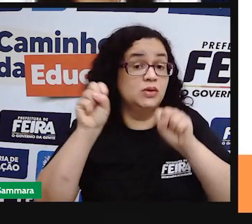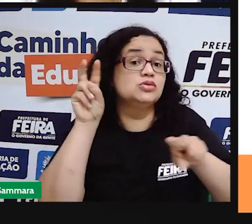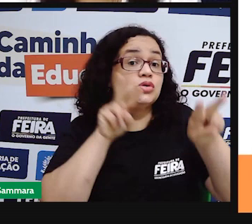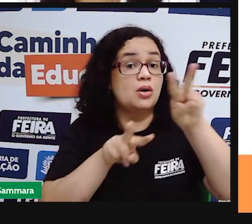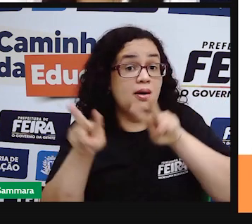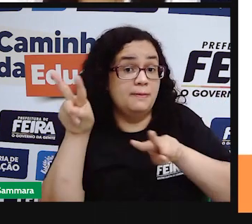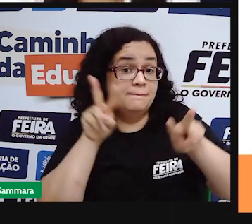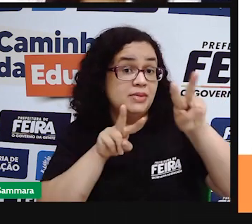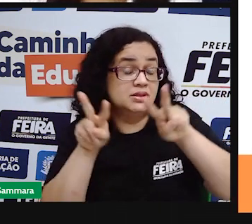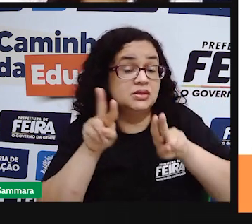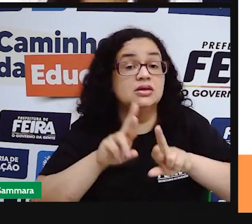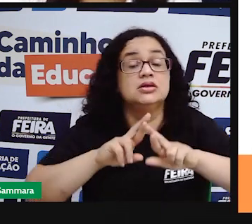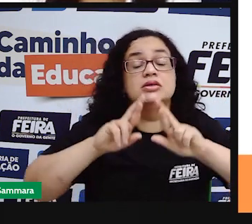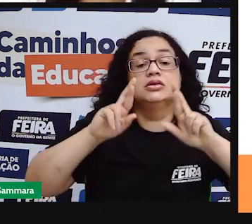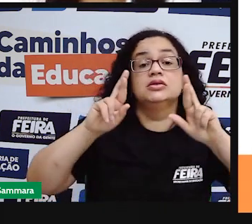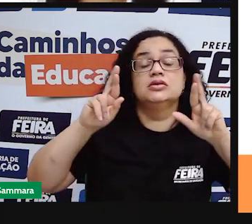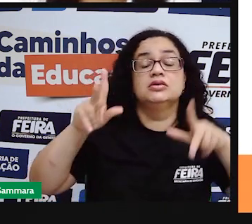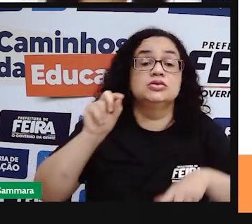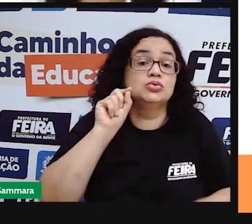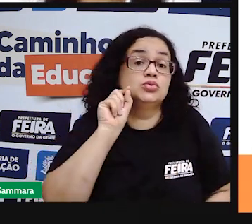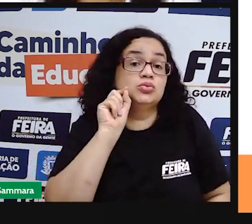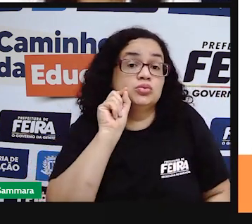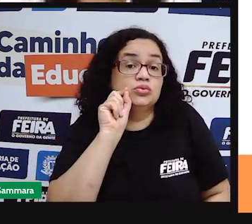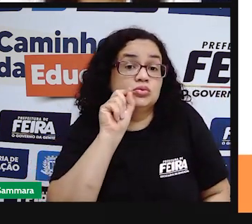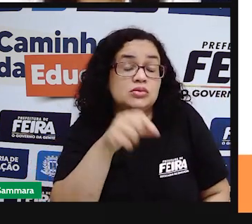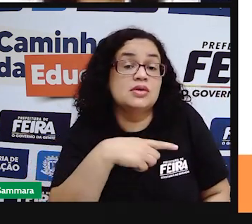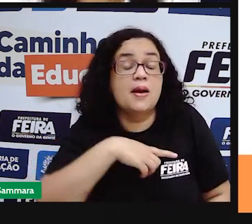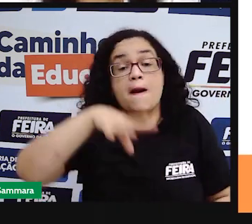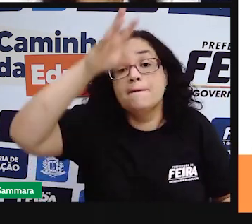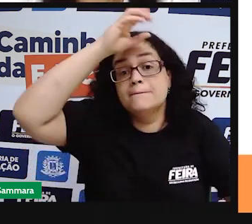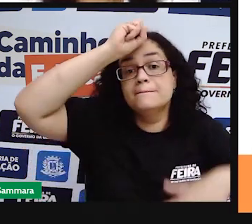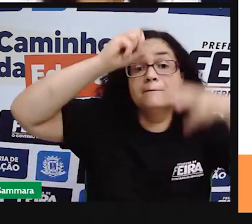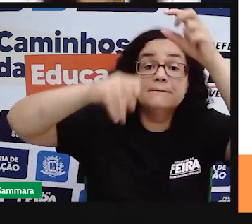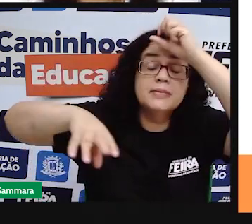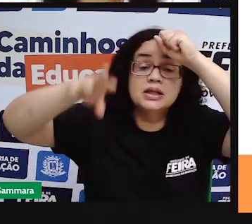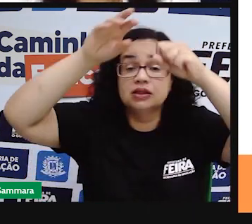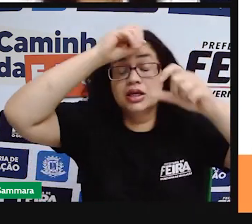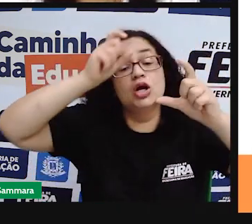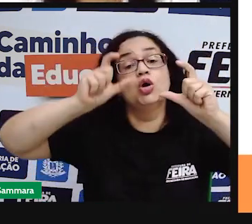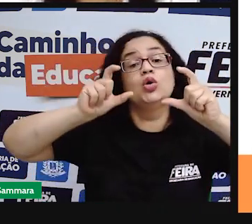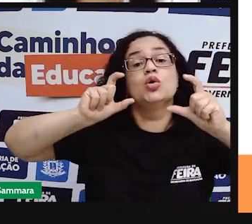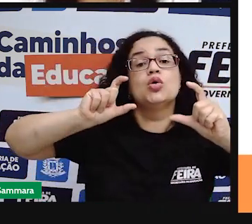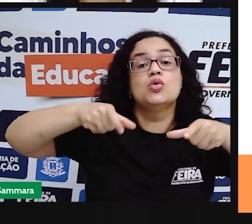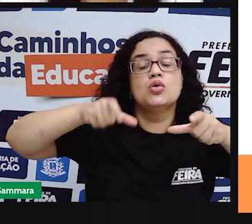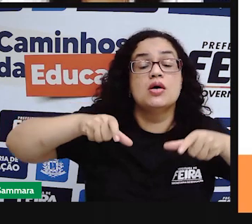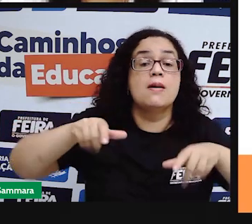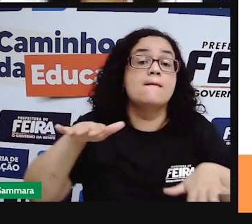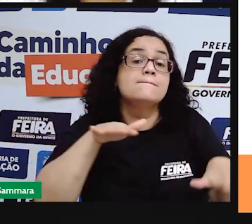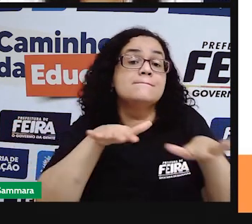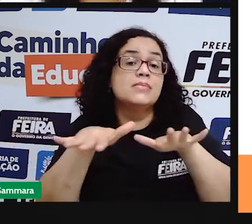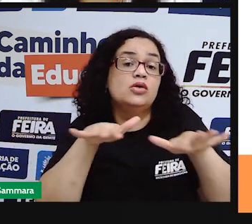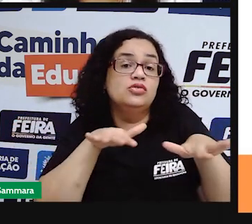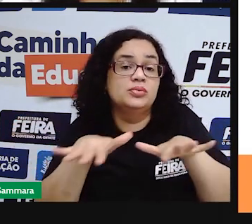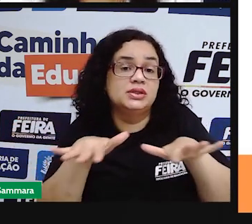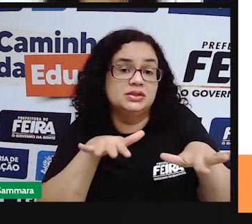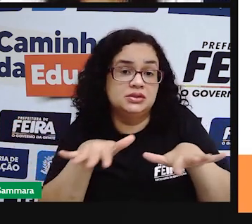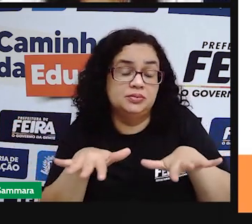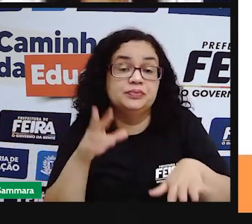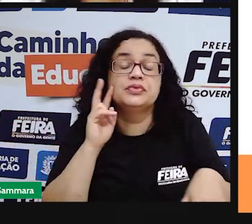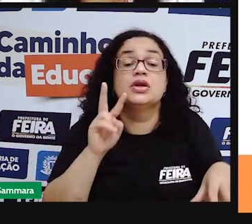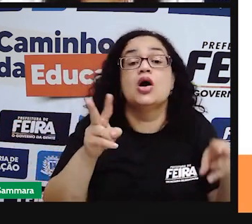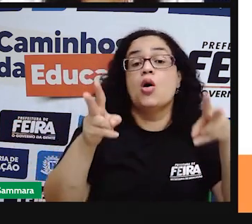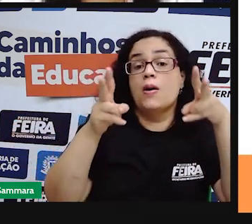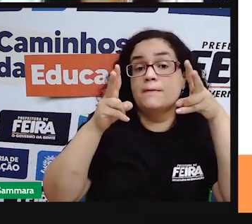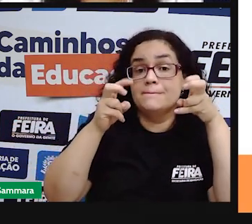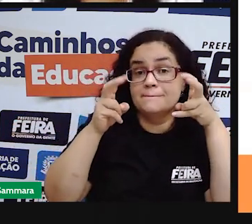observar diferentes pontos de referência e aprender sobre localização e movimentação. Ao